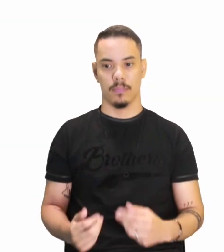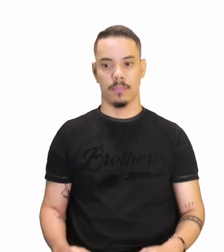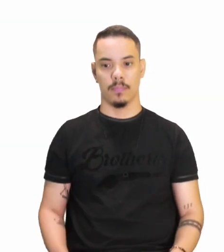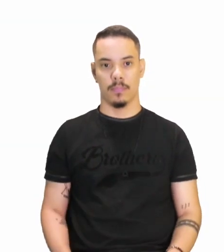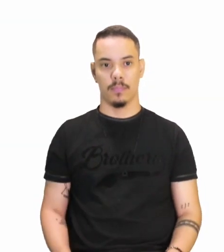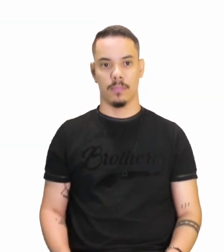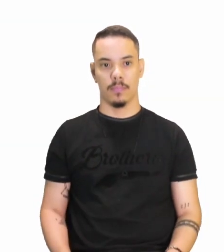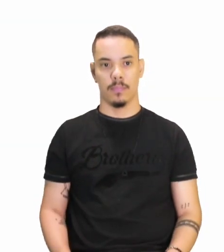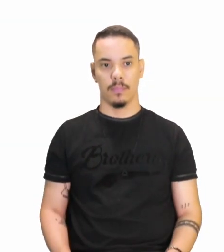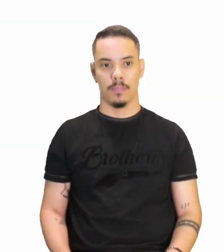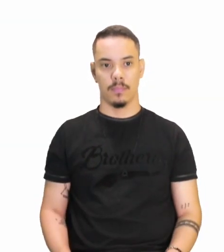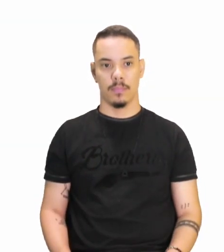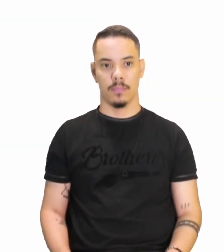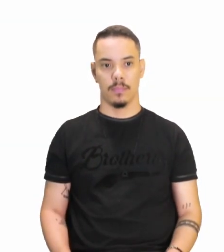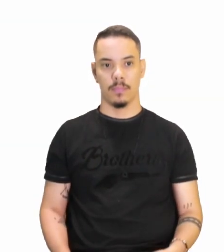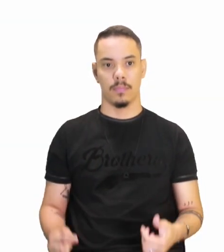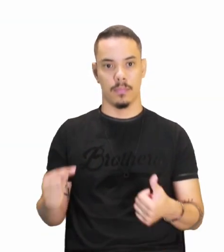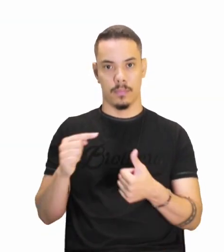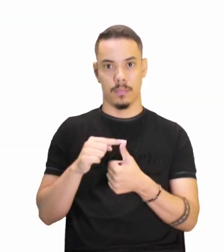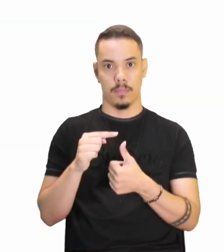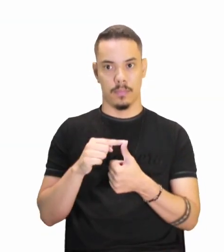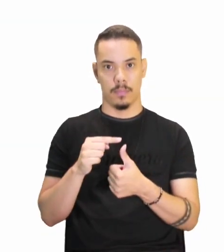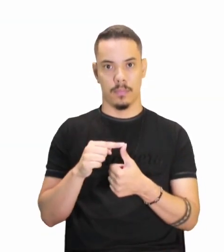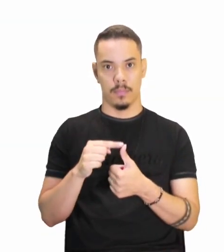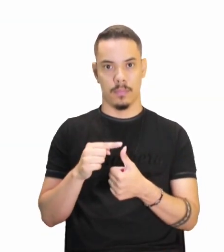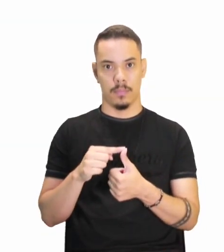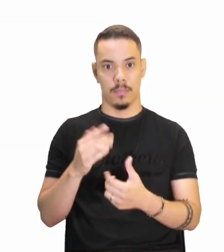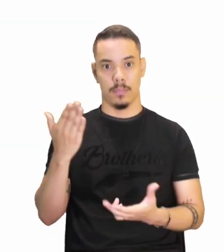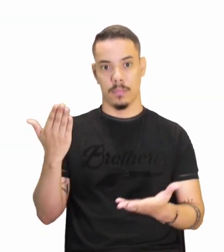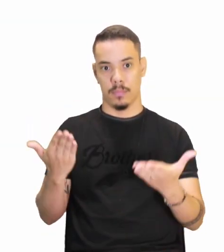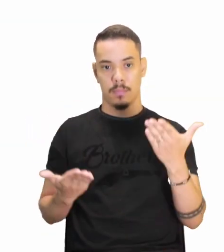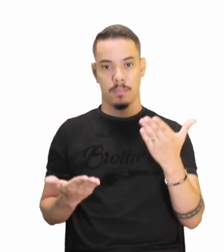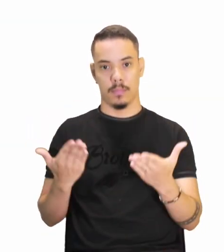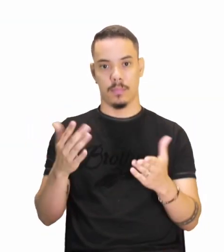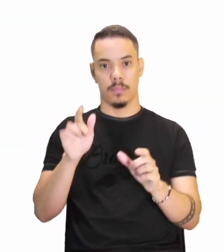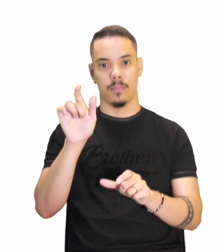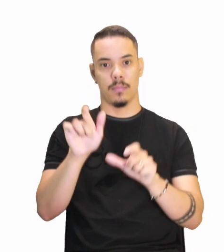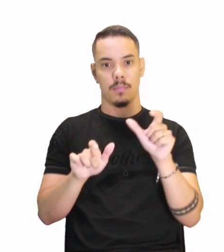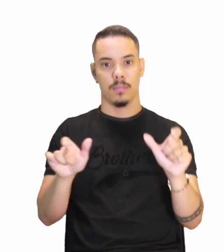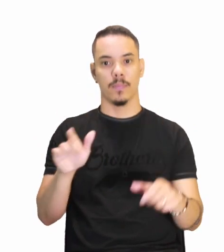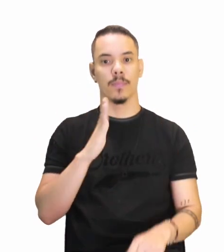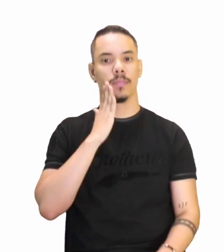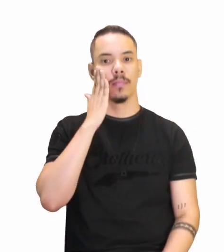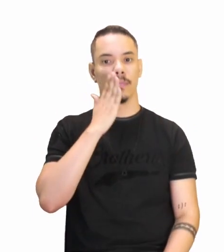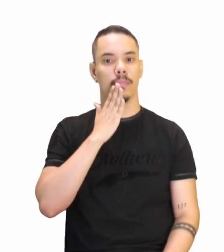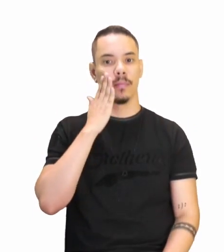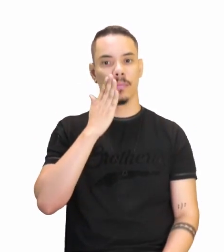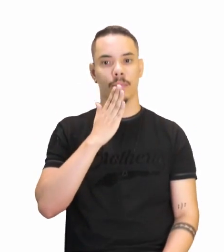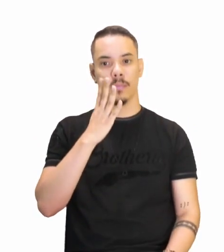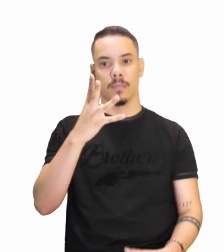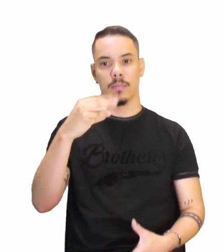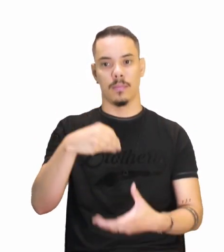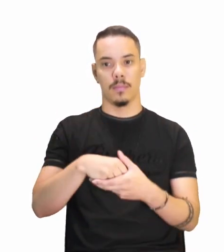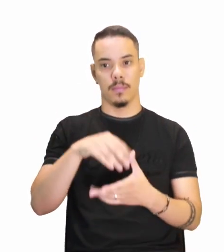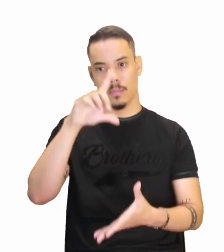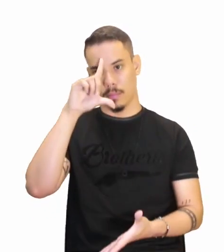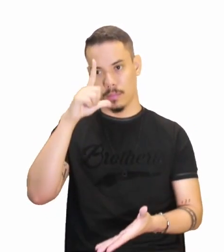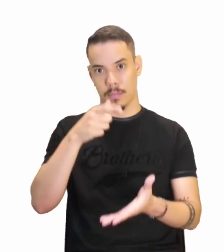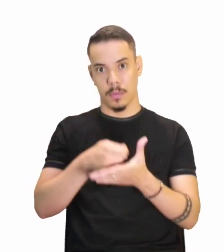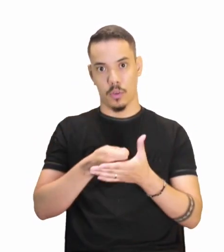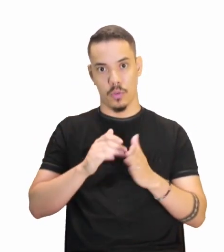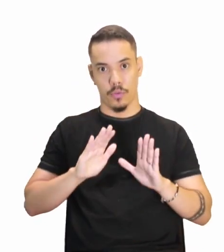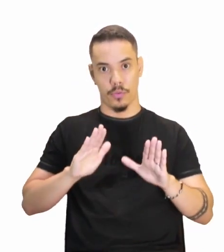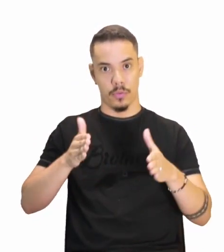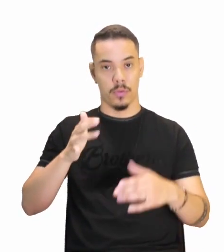vamos lá letra A alternância das pessoas do discurso que determinam